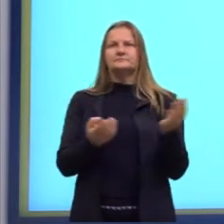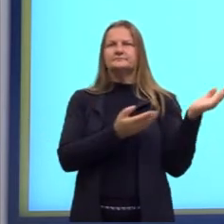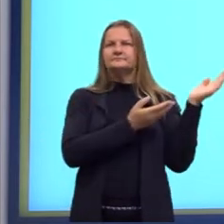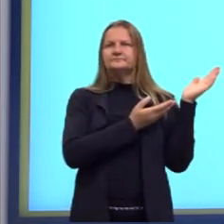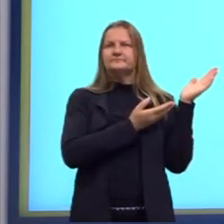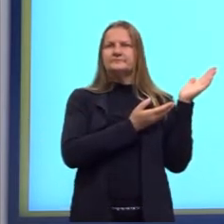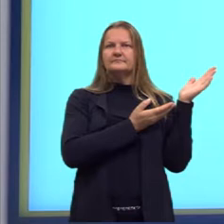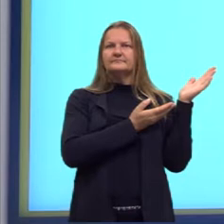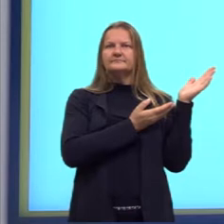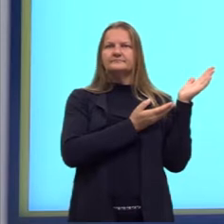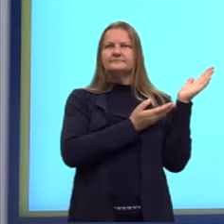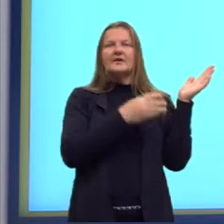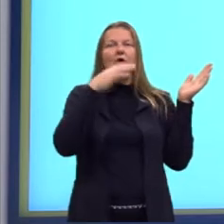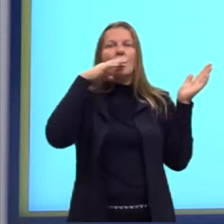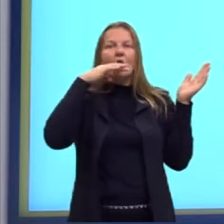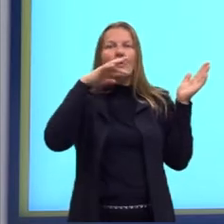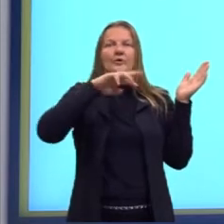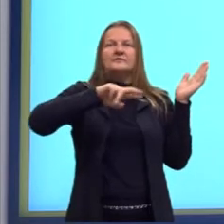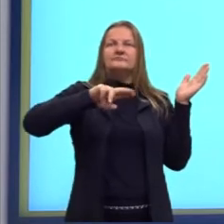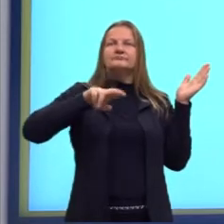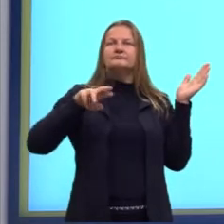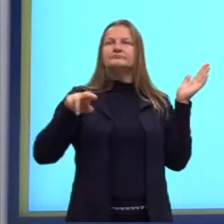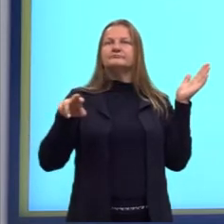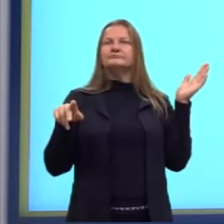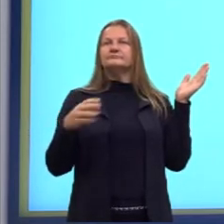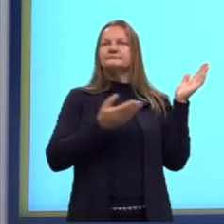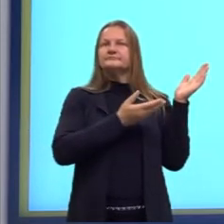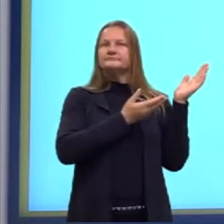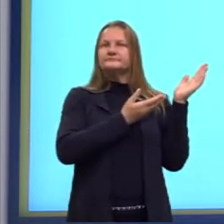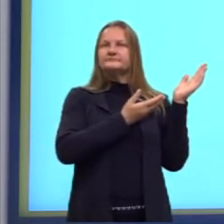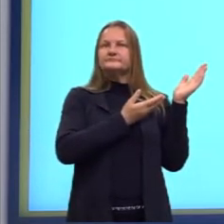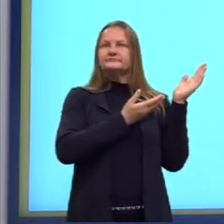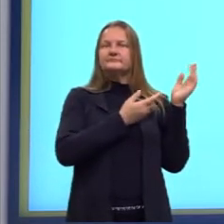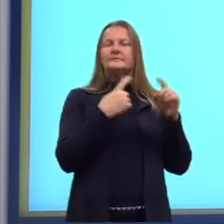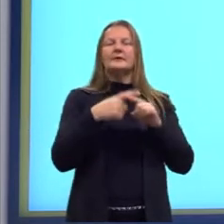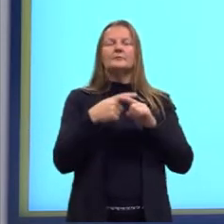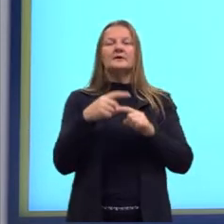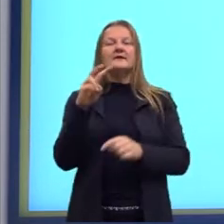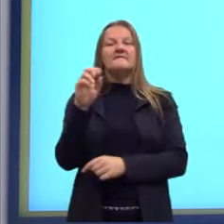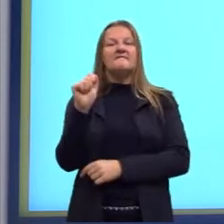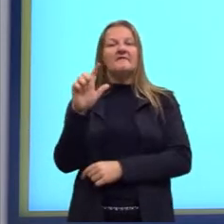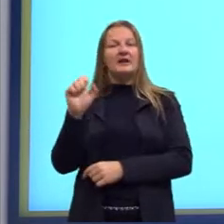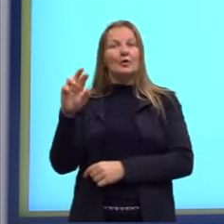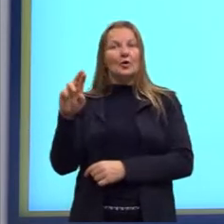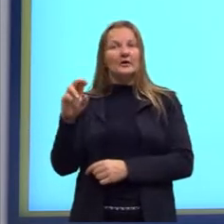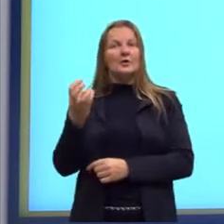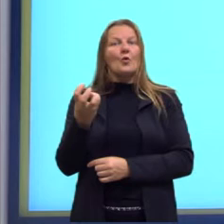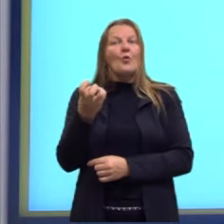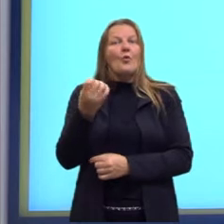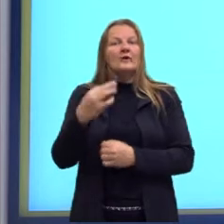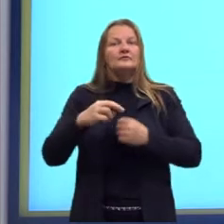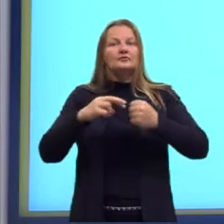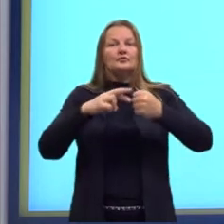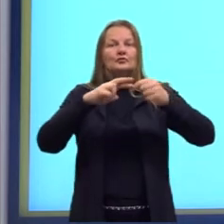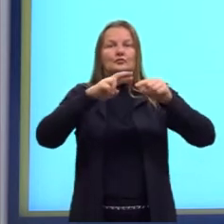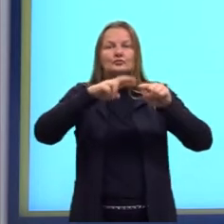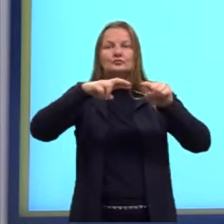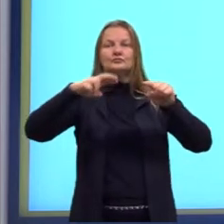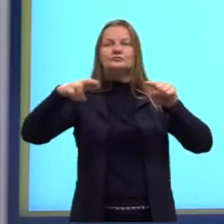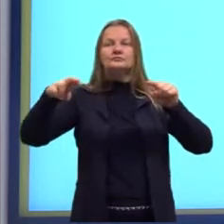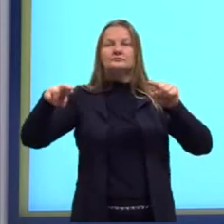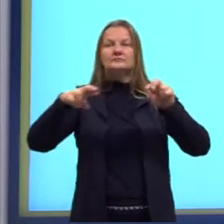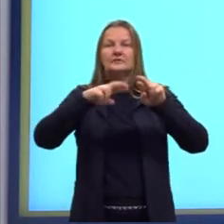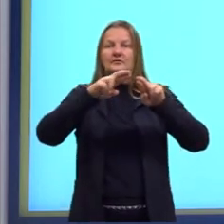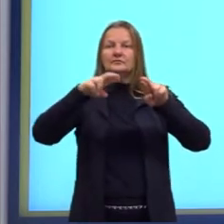tá com cores diferentes cada um tem um valor diferente de resistência e quem trabalha com isso na